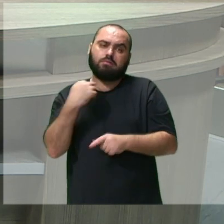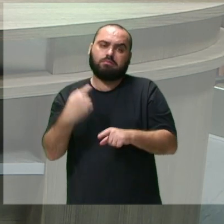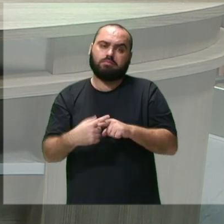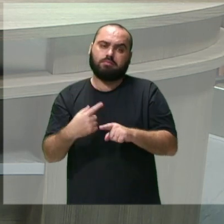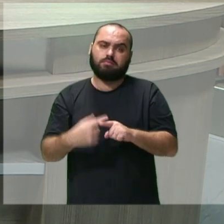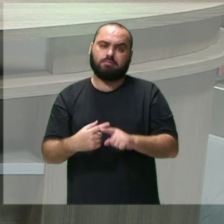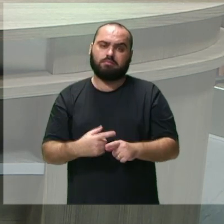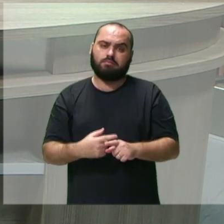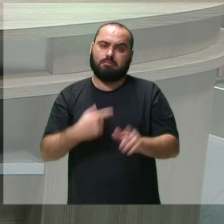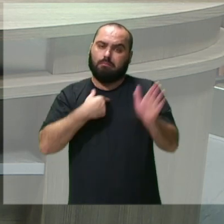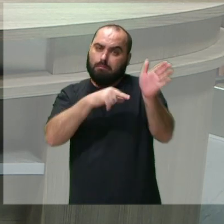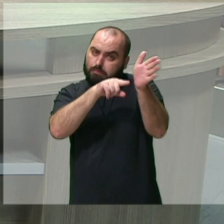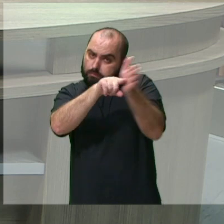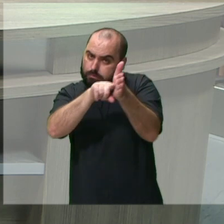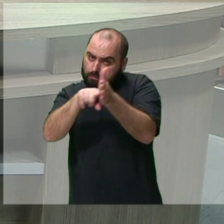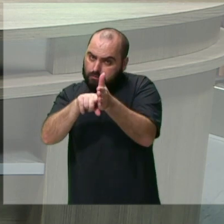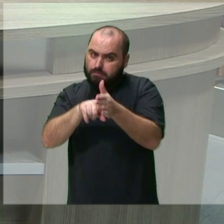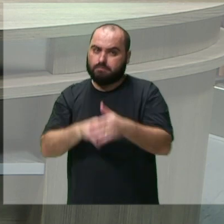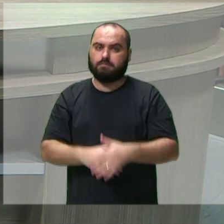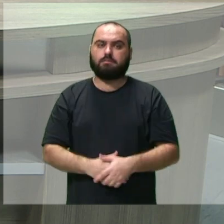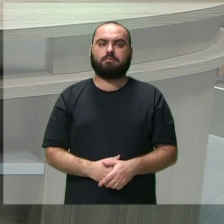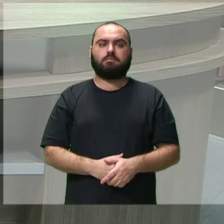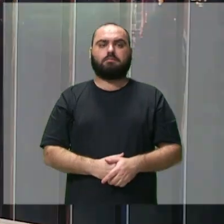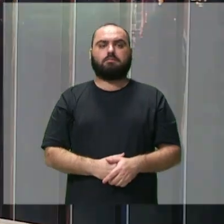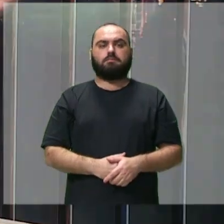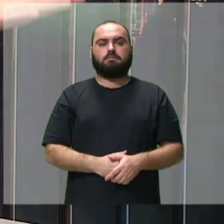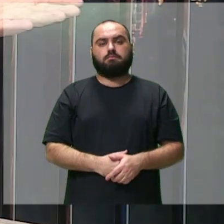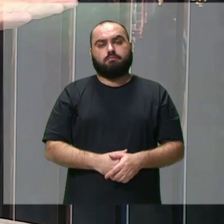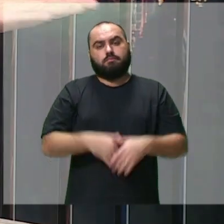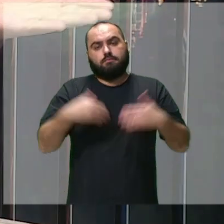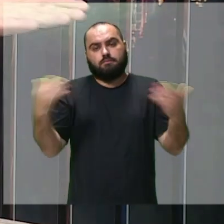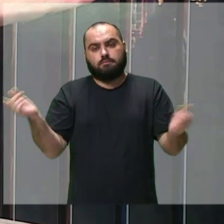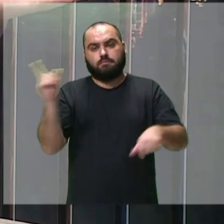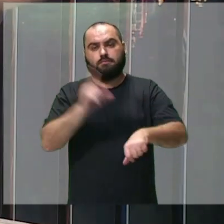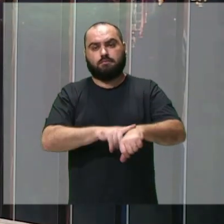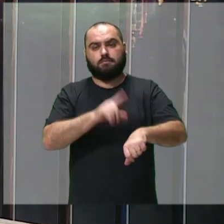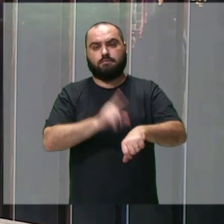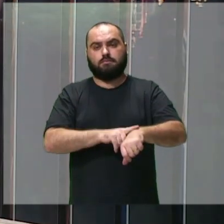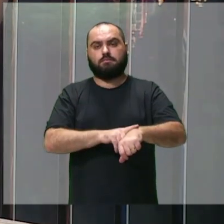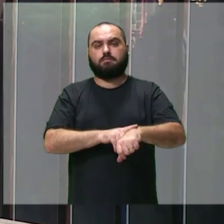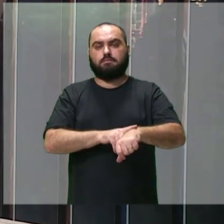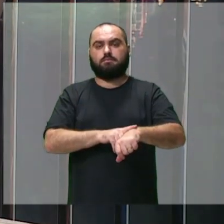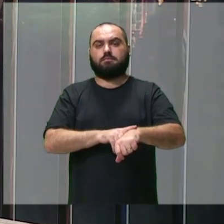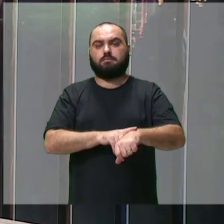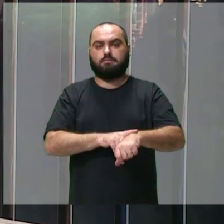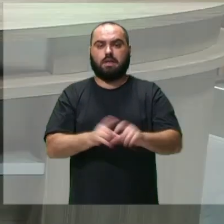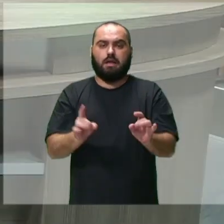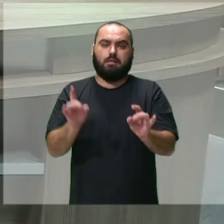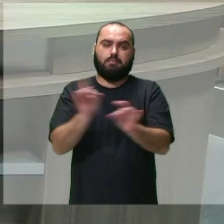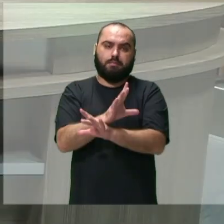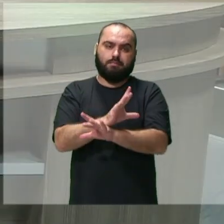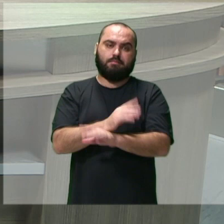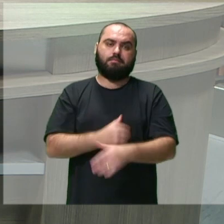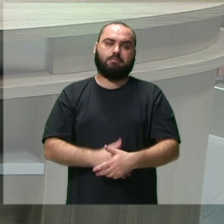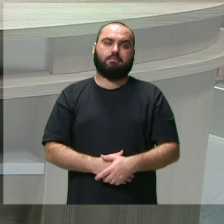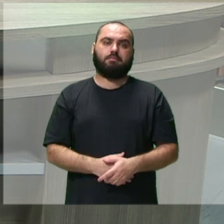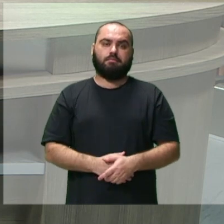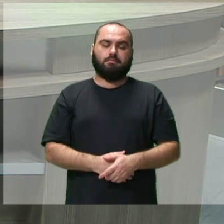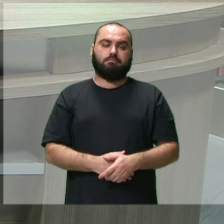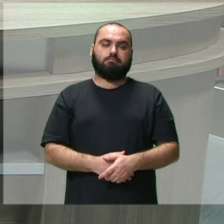estou pesquisando ainda. E, infelizmente, nosso tempo se esgotou. Eu